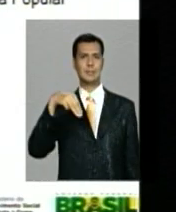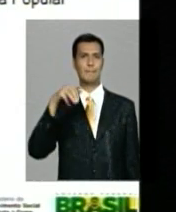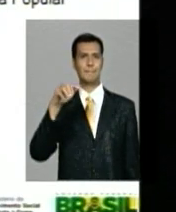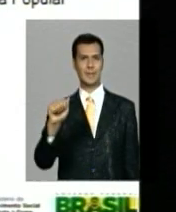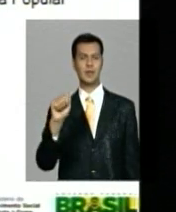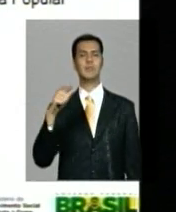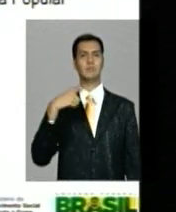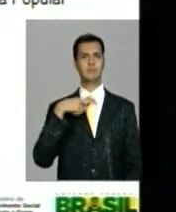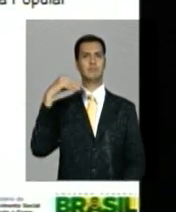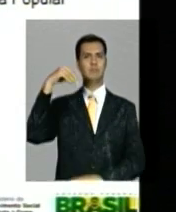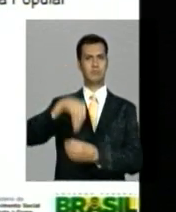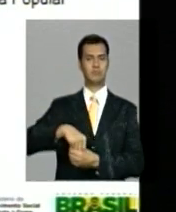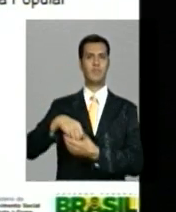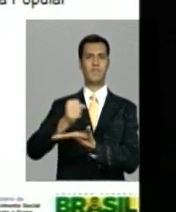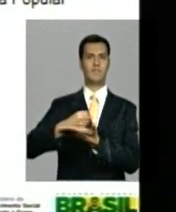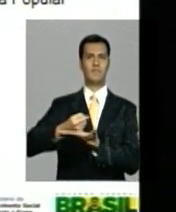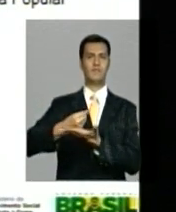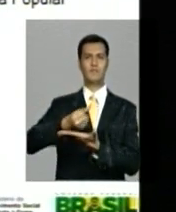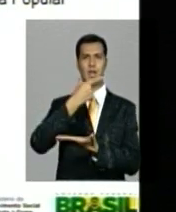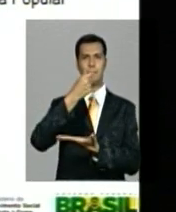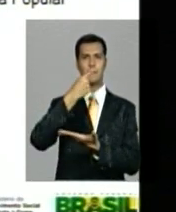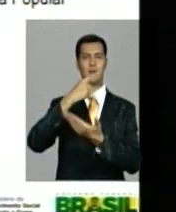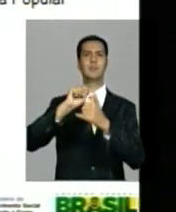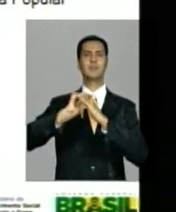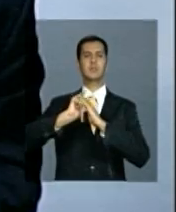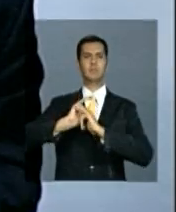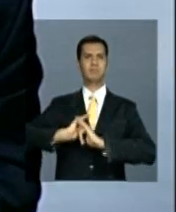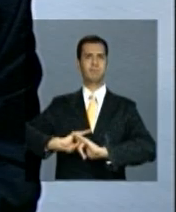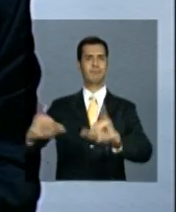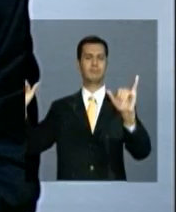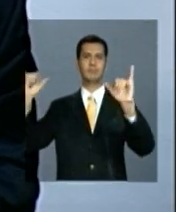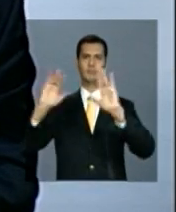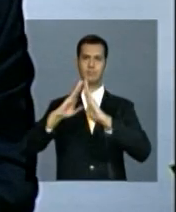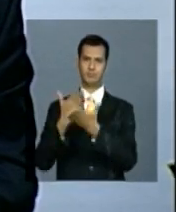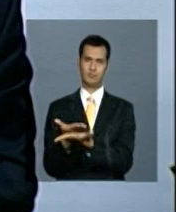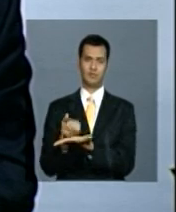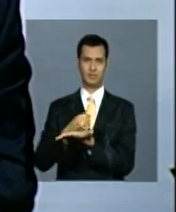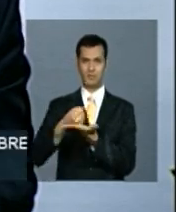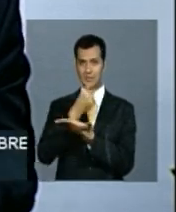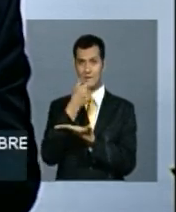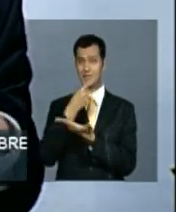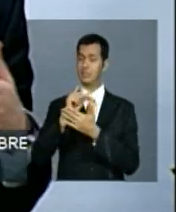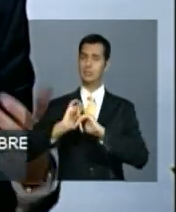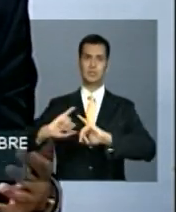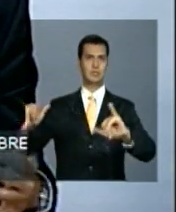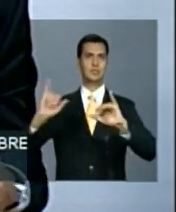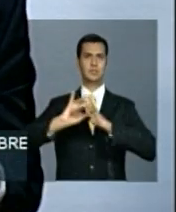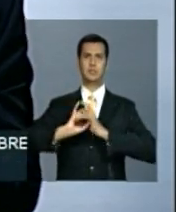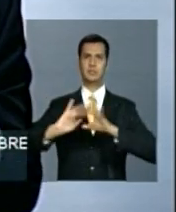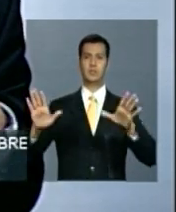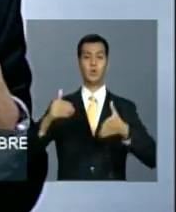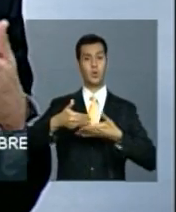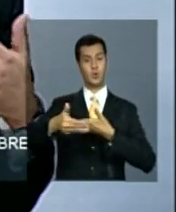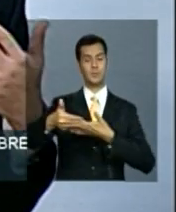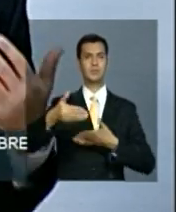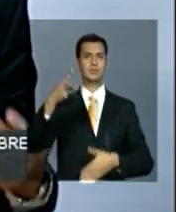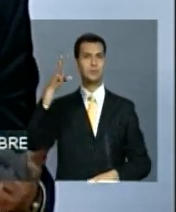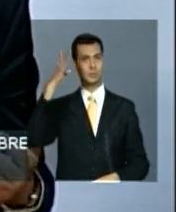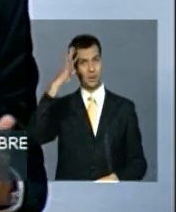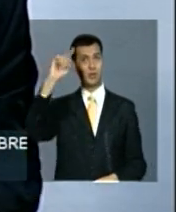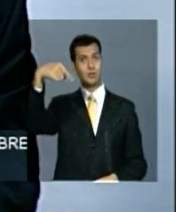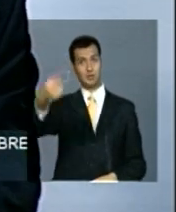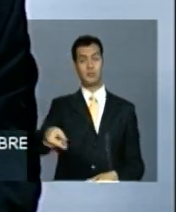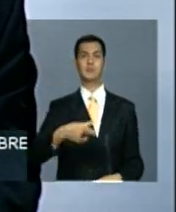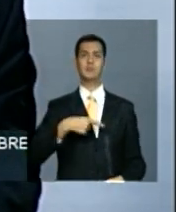Farmácia Popular que começa agora dia 4 de junho na próxima segunda-feira em toda a rede Farmácia Popular hoje já são